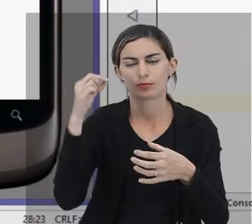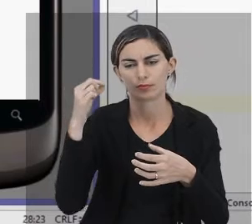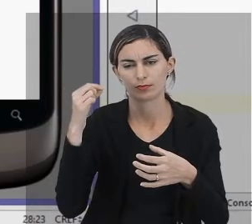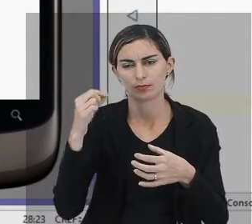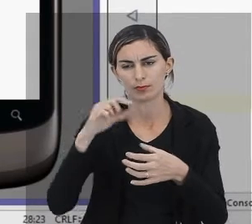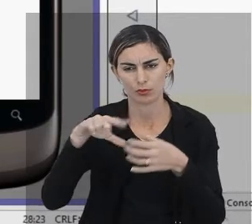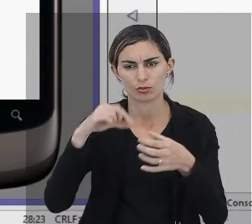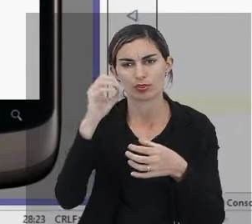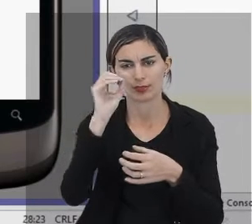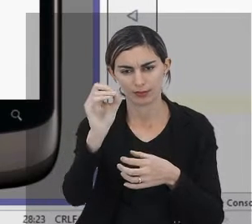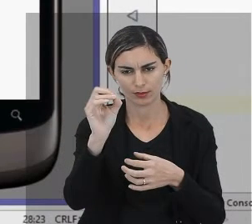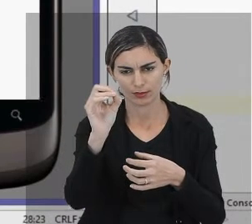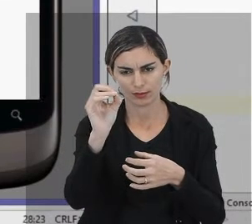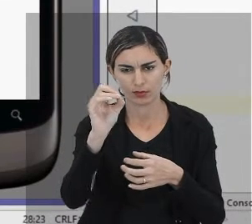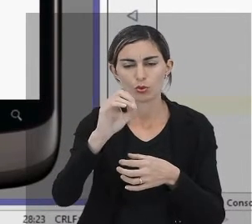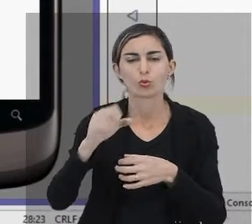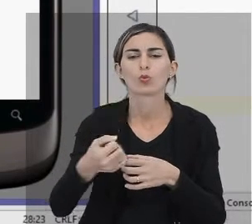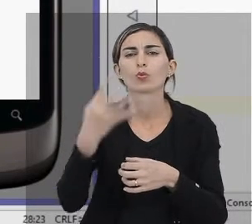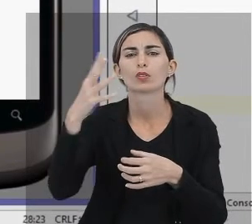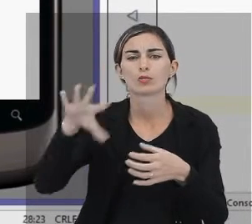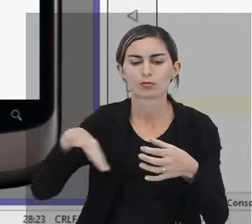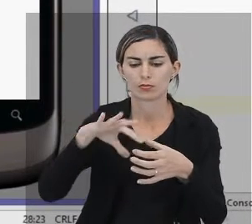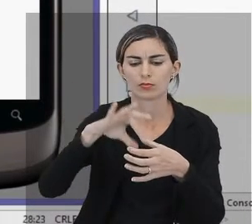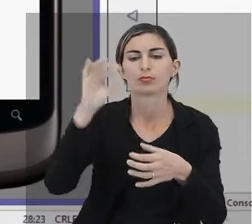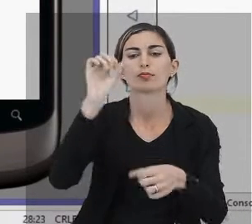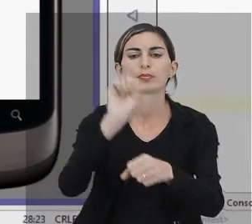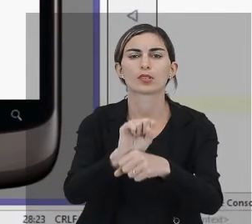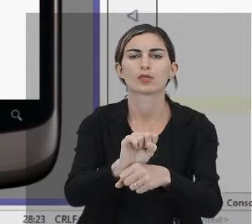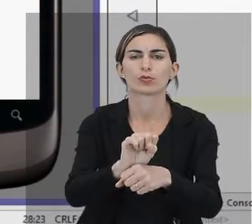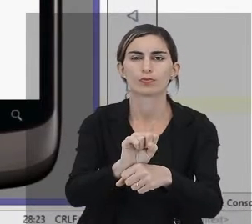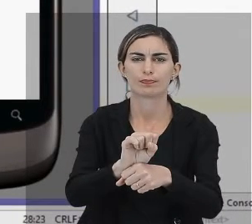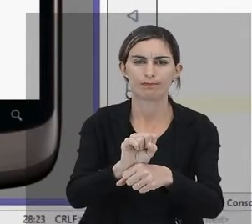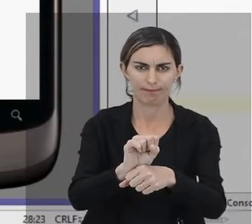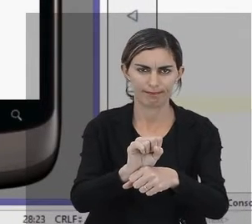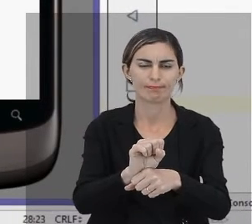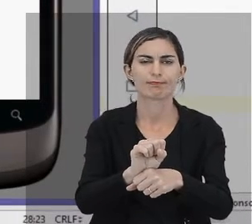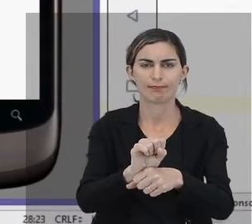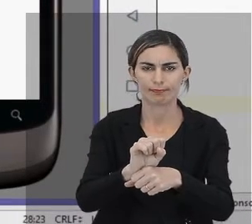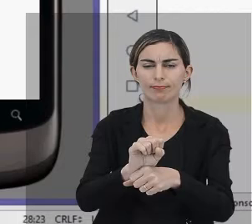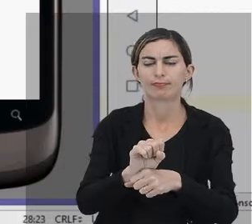novo o 0. E aí quando ele sorteou o 0, ele parou.